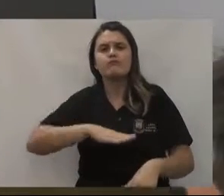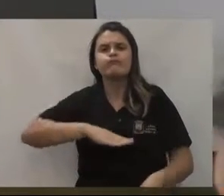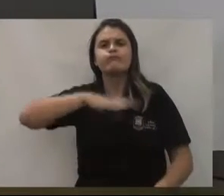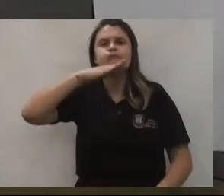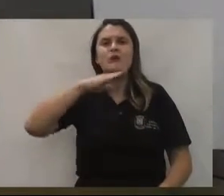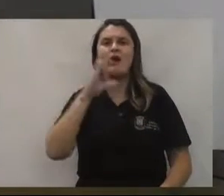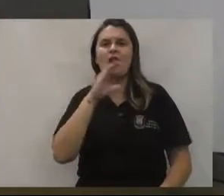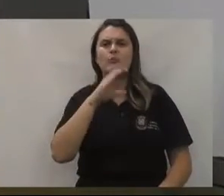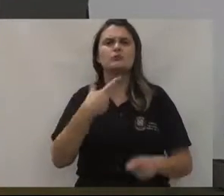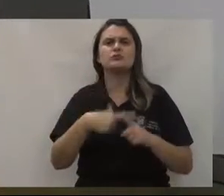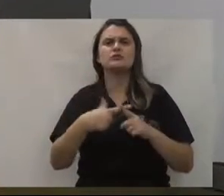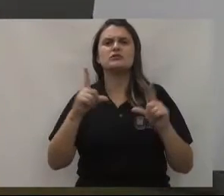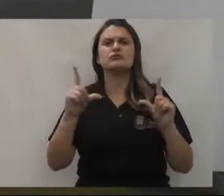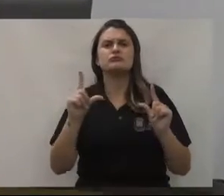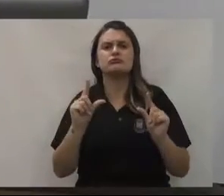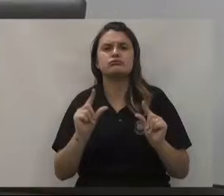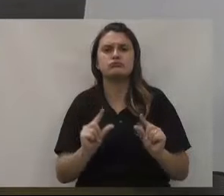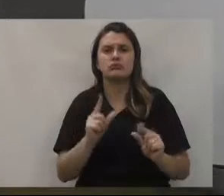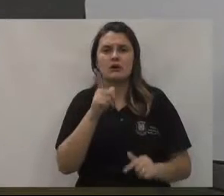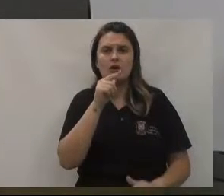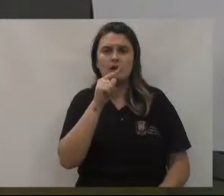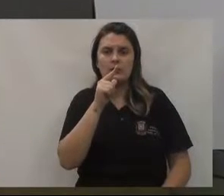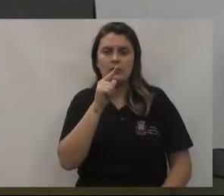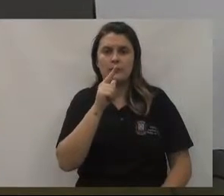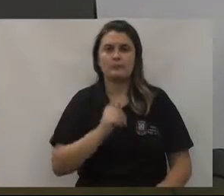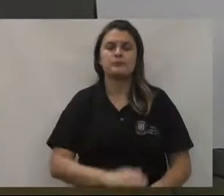o rio não desce.